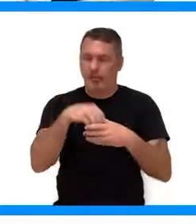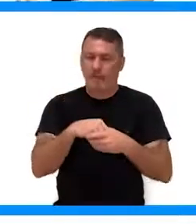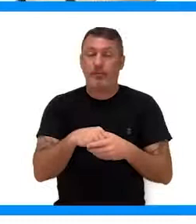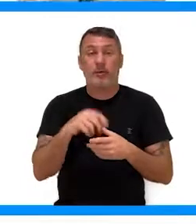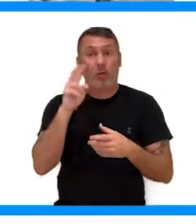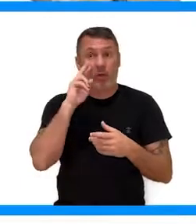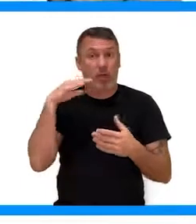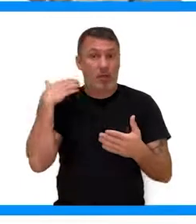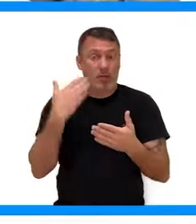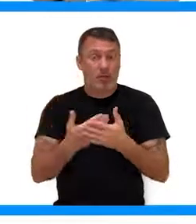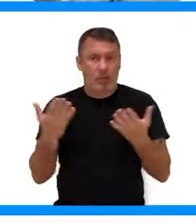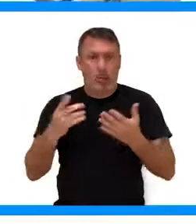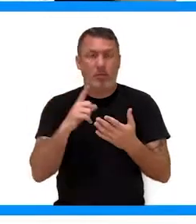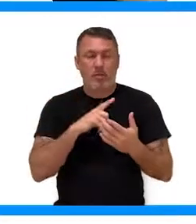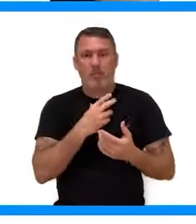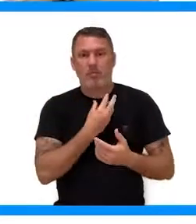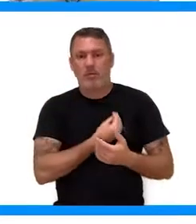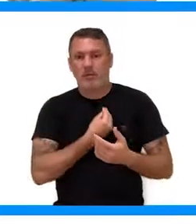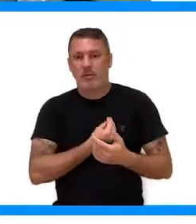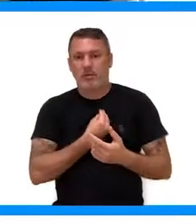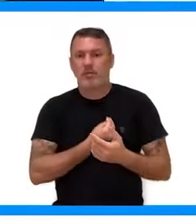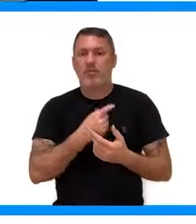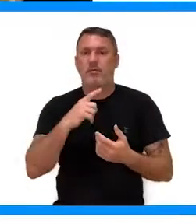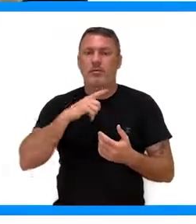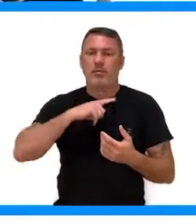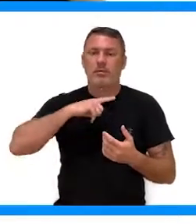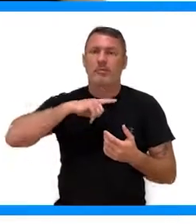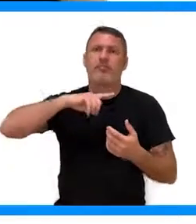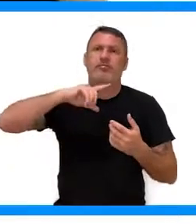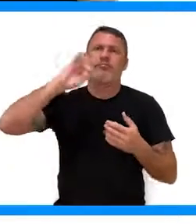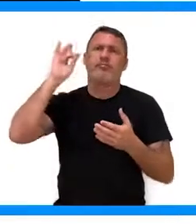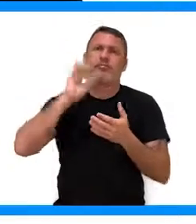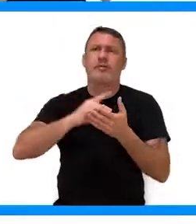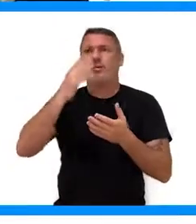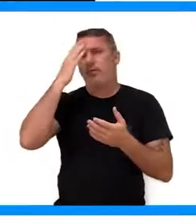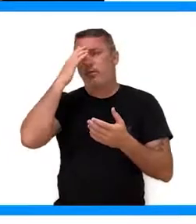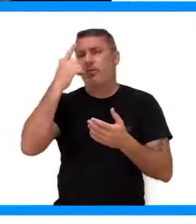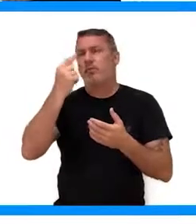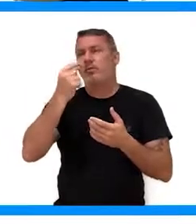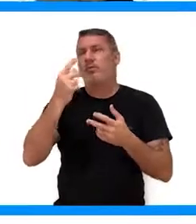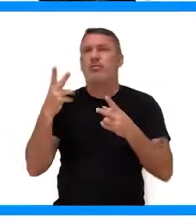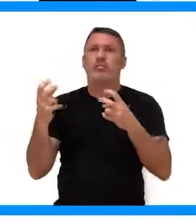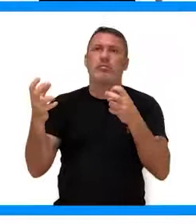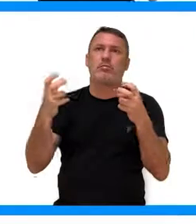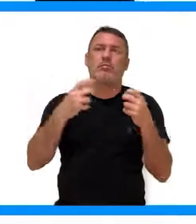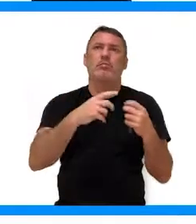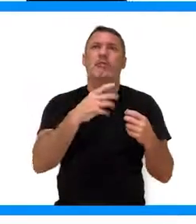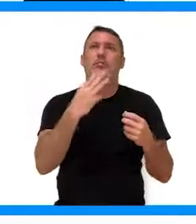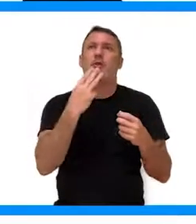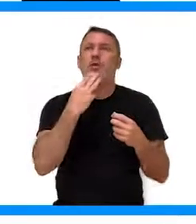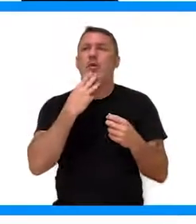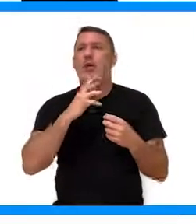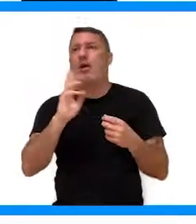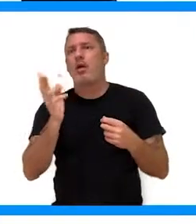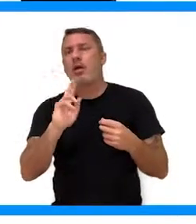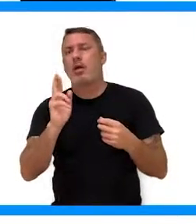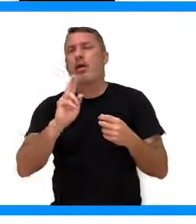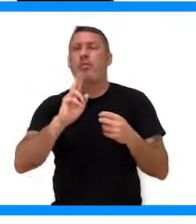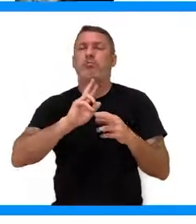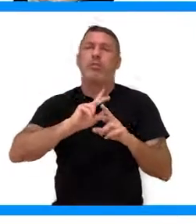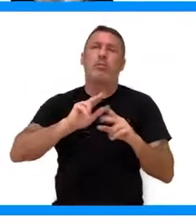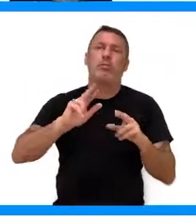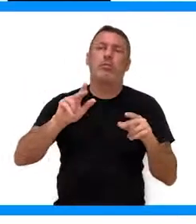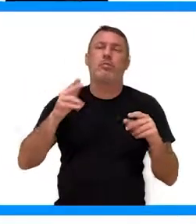até hoje existe uma participação considerável de bilhões e bilhões de reais em relação ao